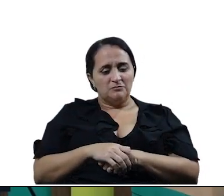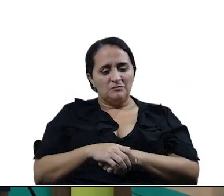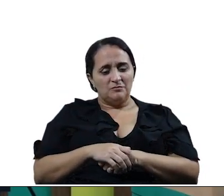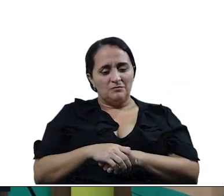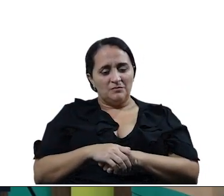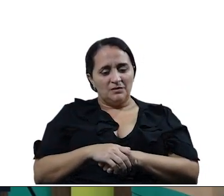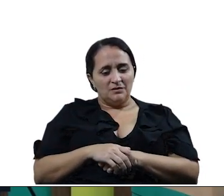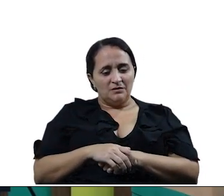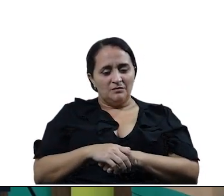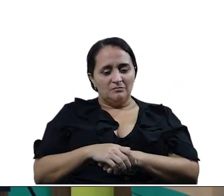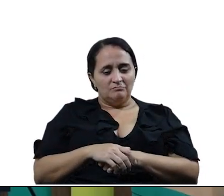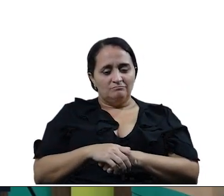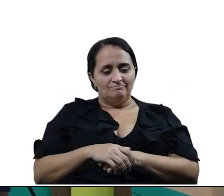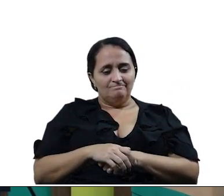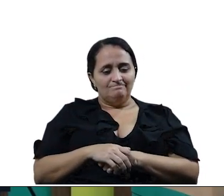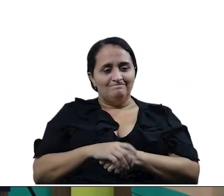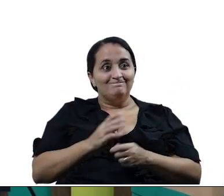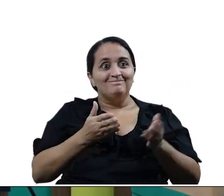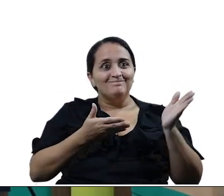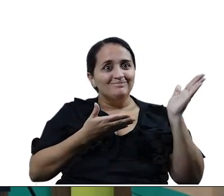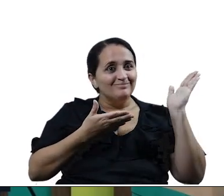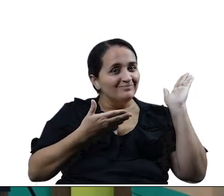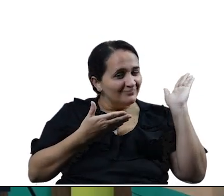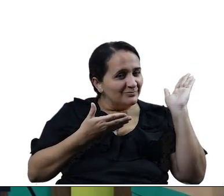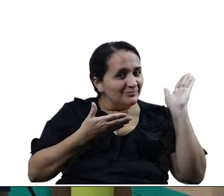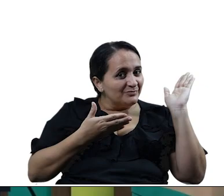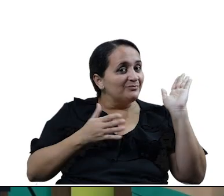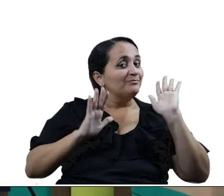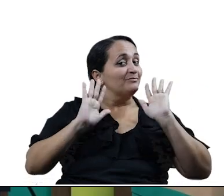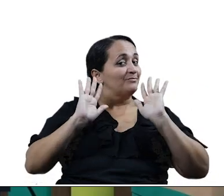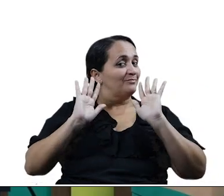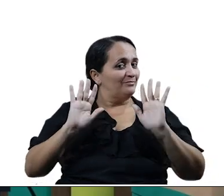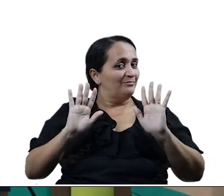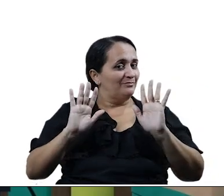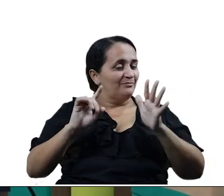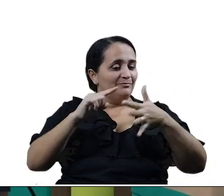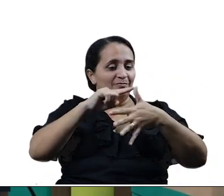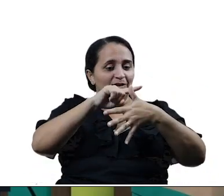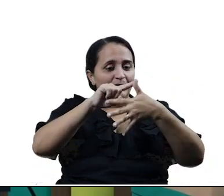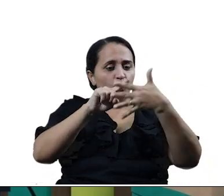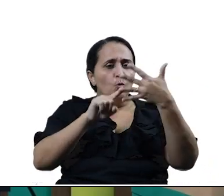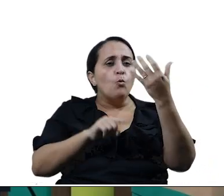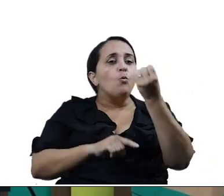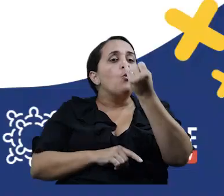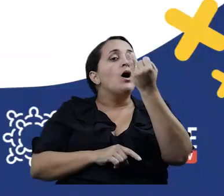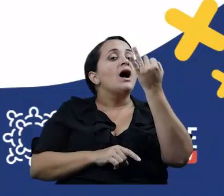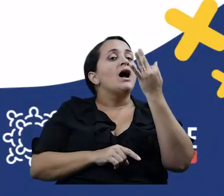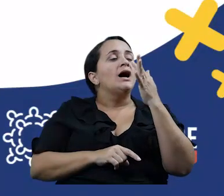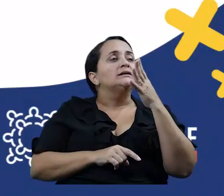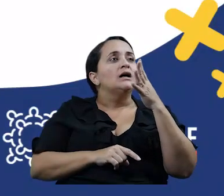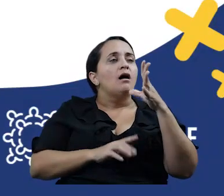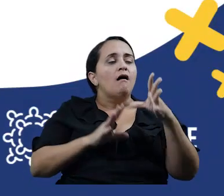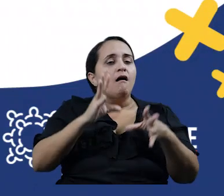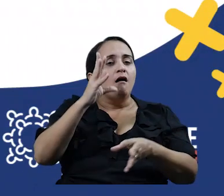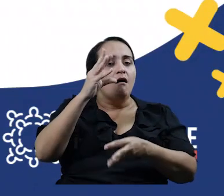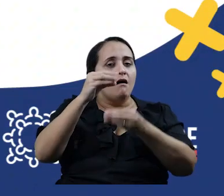Então, gente, esses são os valores por moeda, tá? Ainda não sei